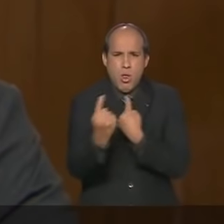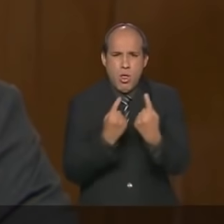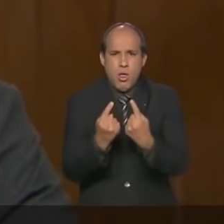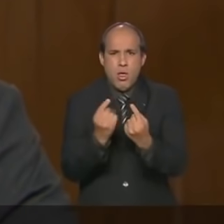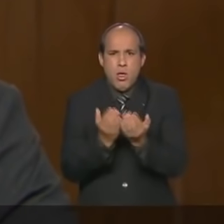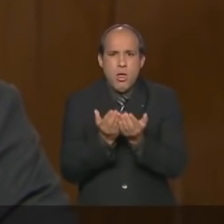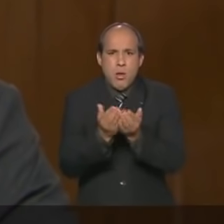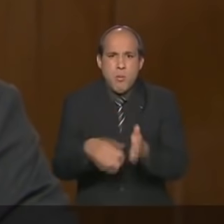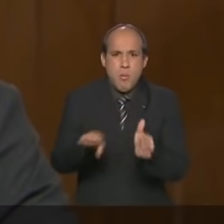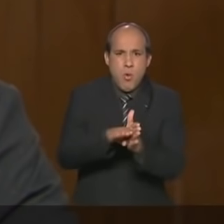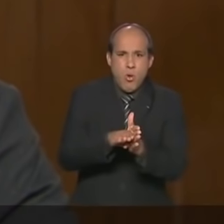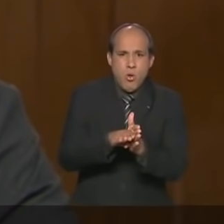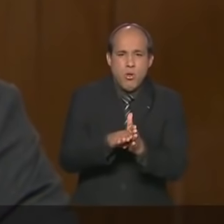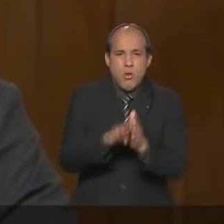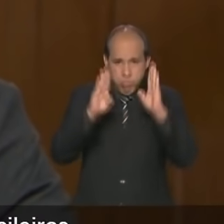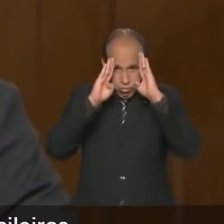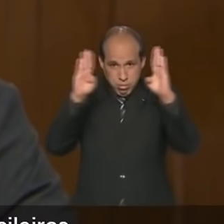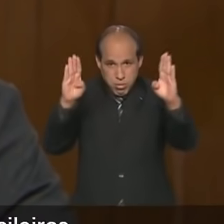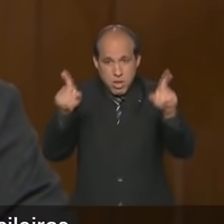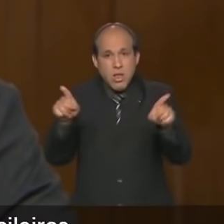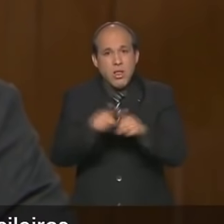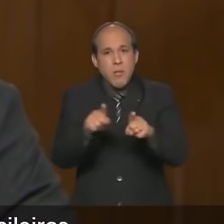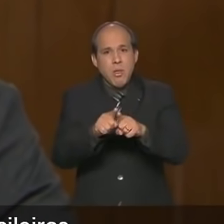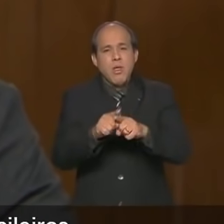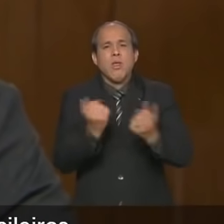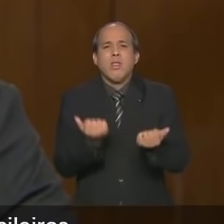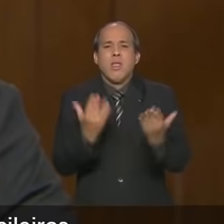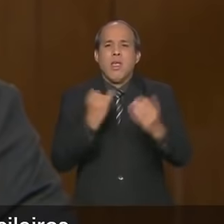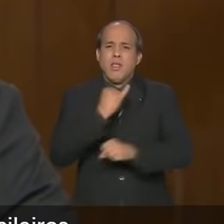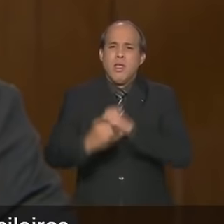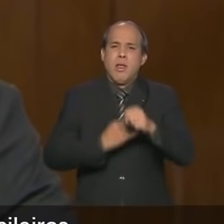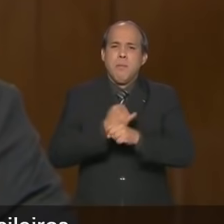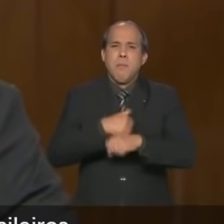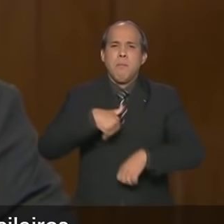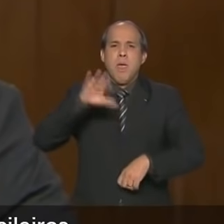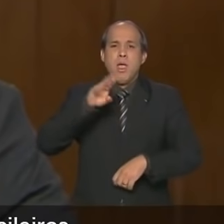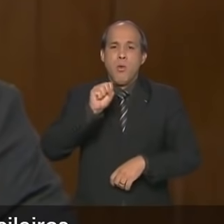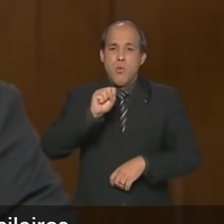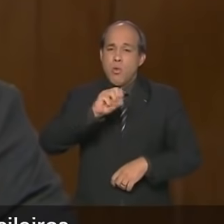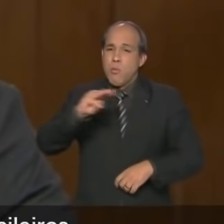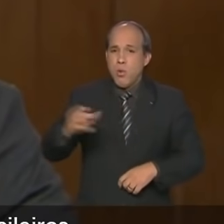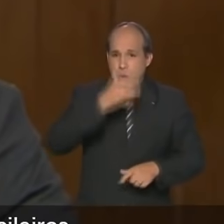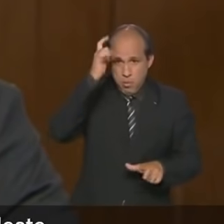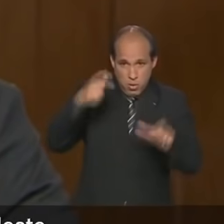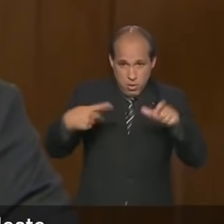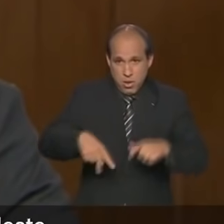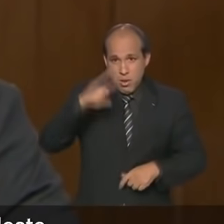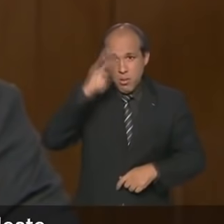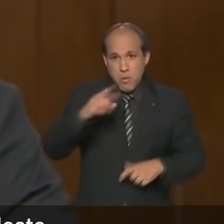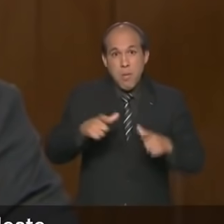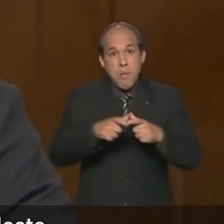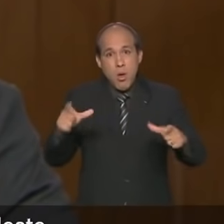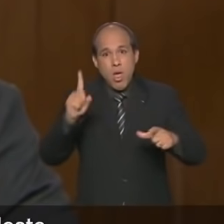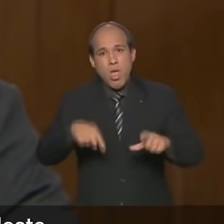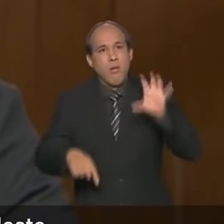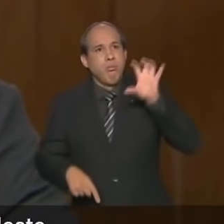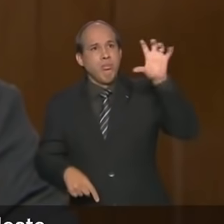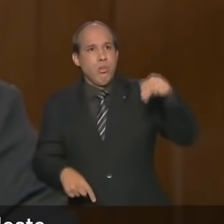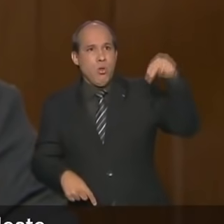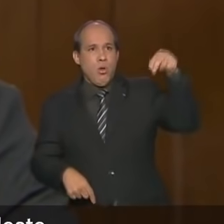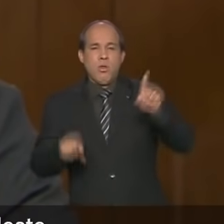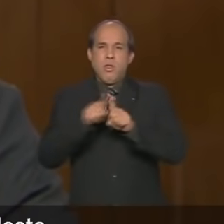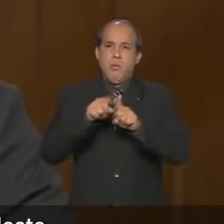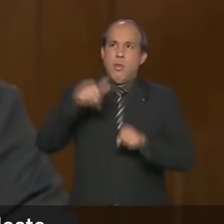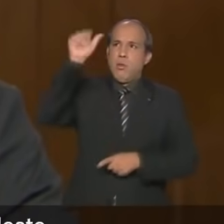rodovias portos e aeroportos levamos internet para mais de 8 milhões de brasileiros em grande parte para